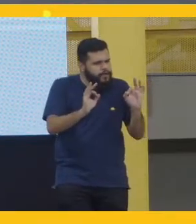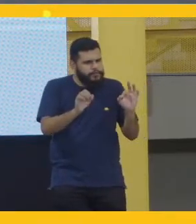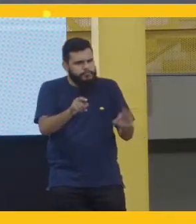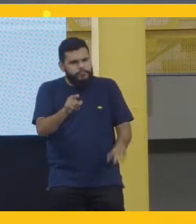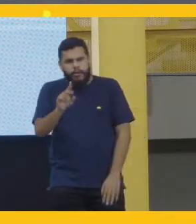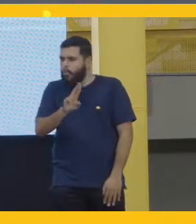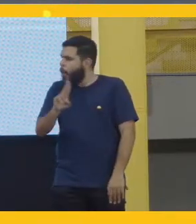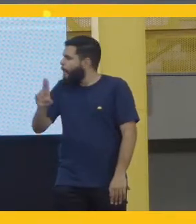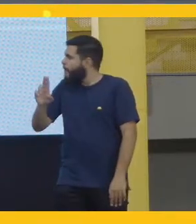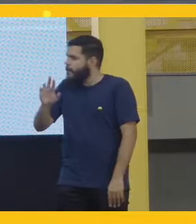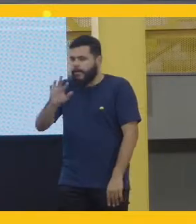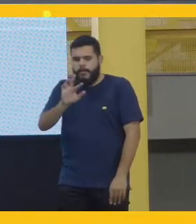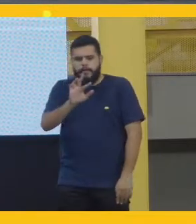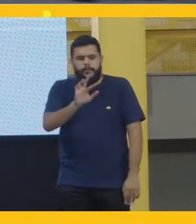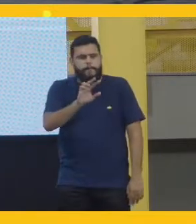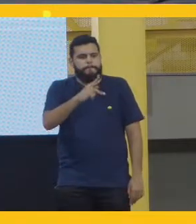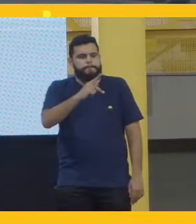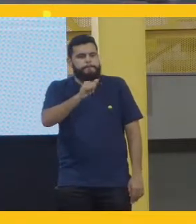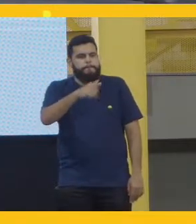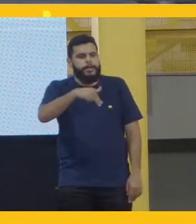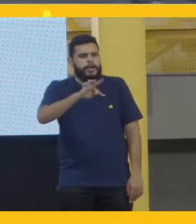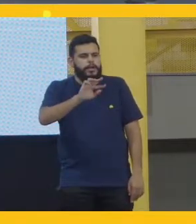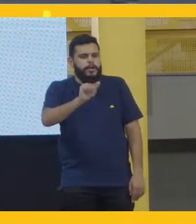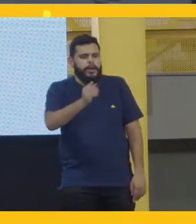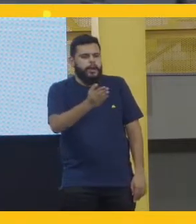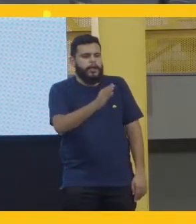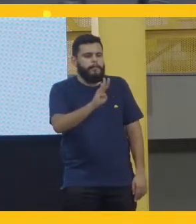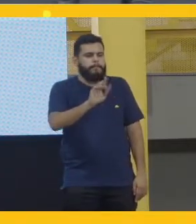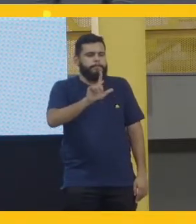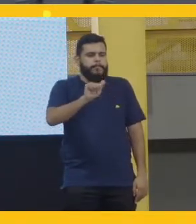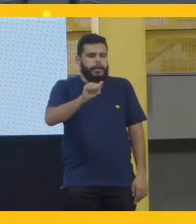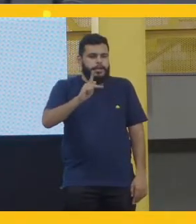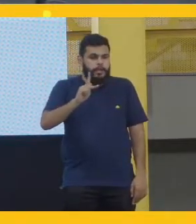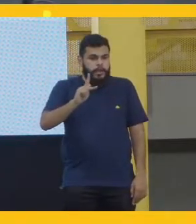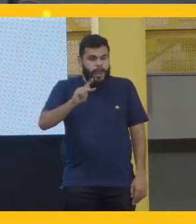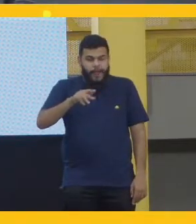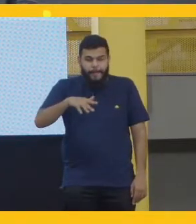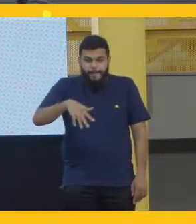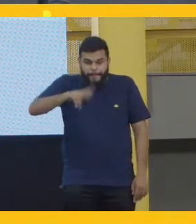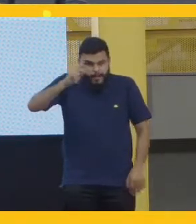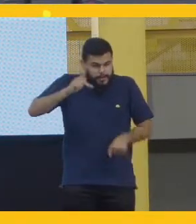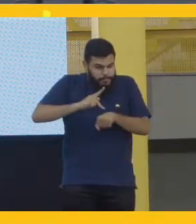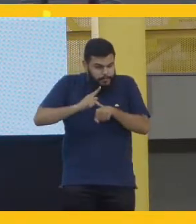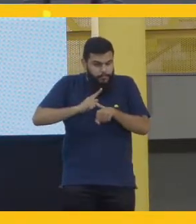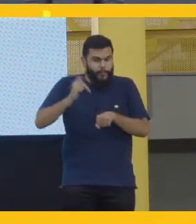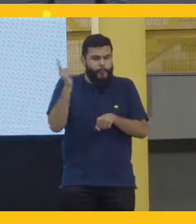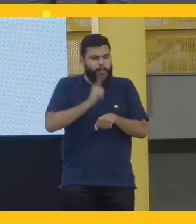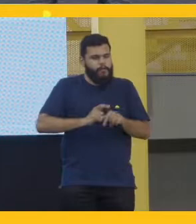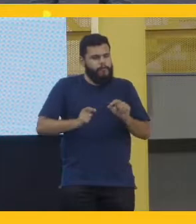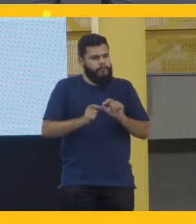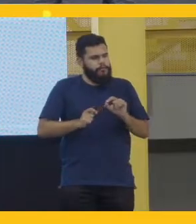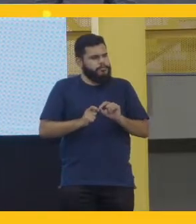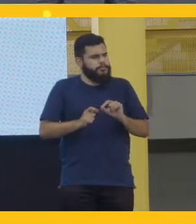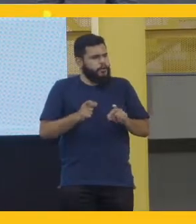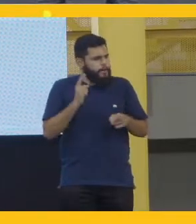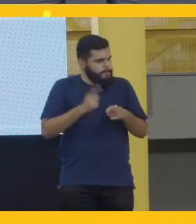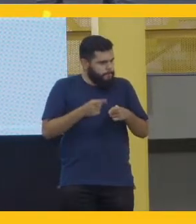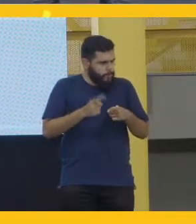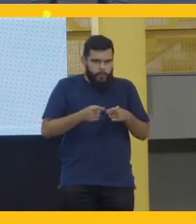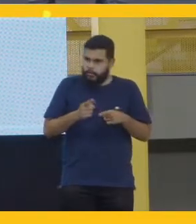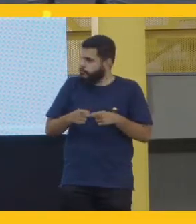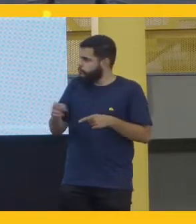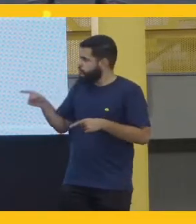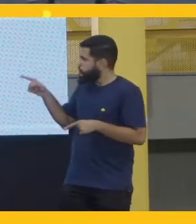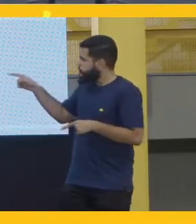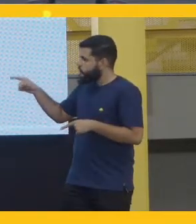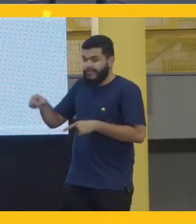Black. É o preto mais preto que já conseguiram fazer. Por que que ele é assim? Porque ele absorve